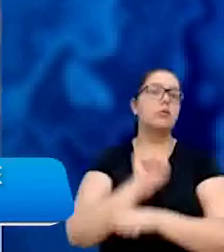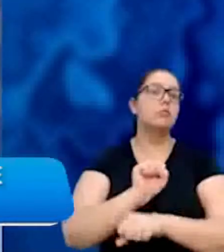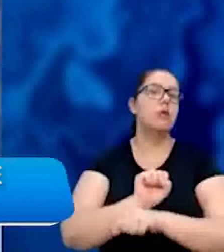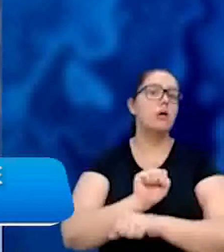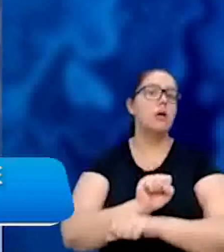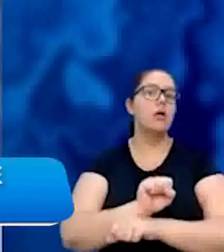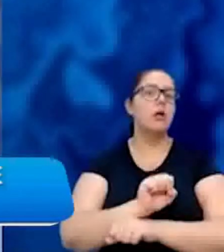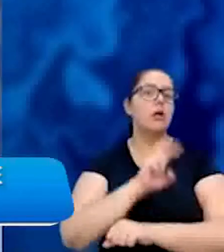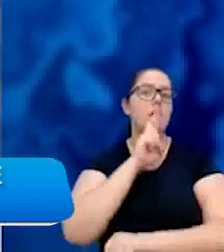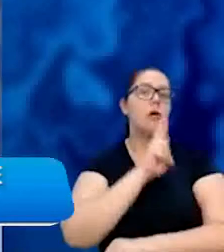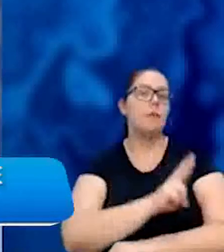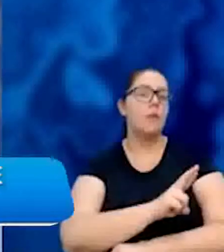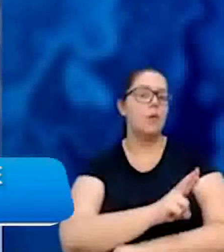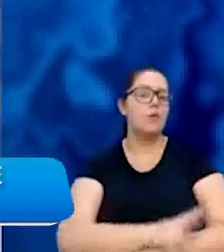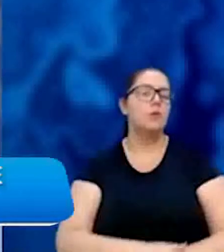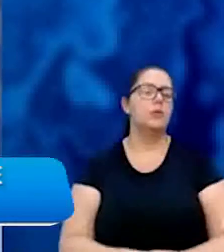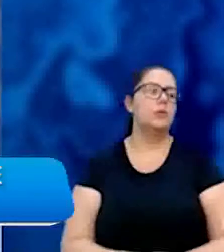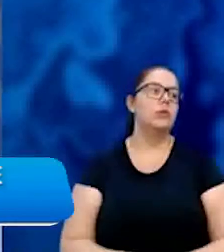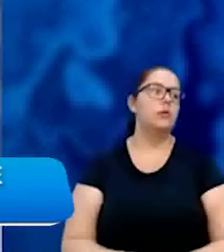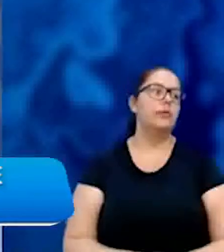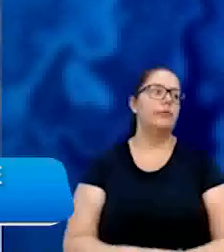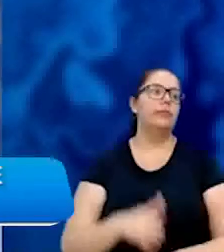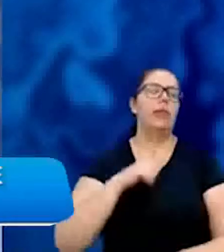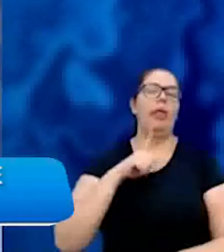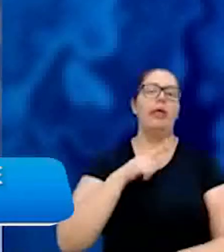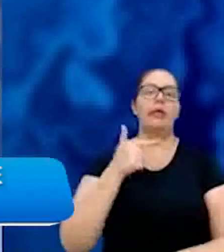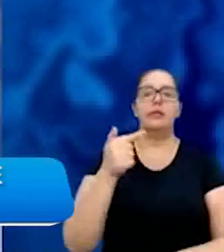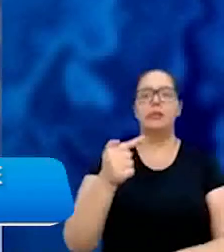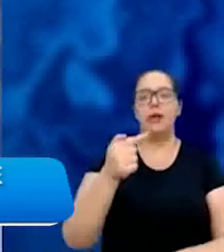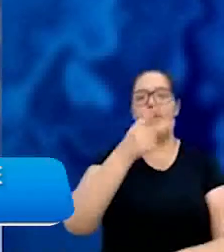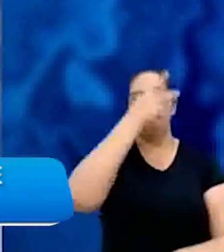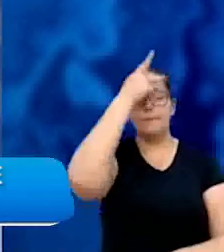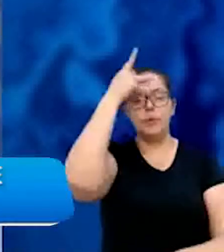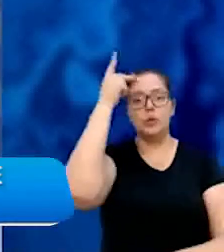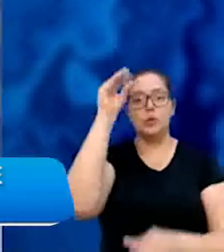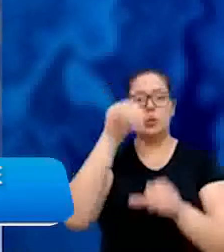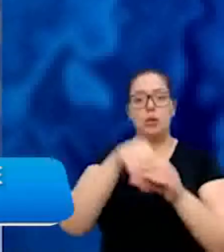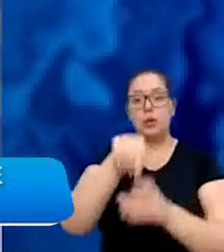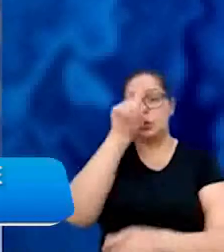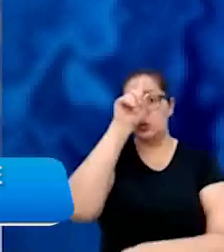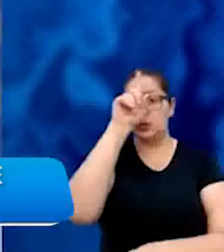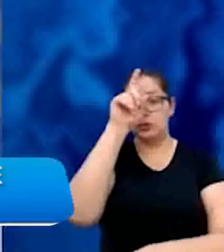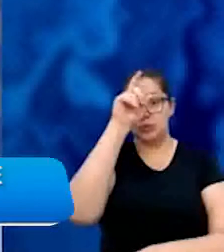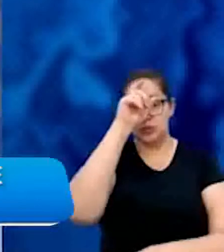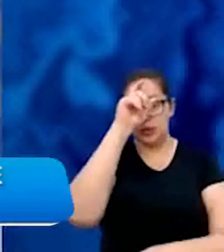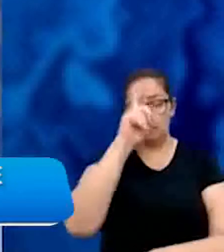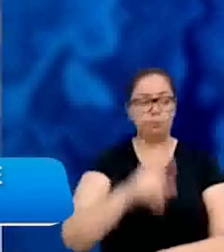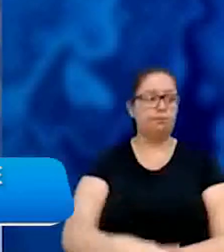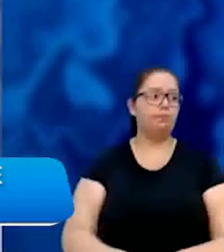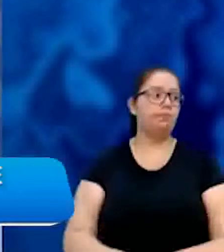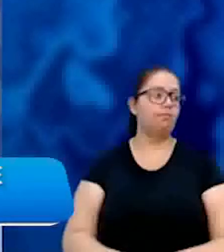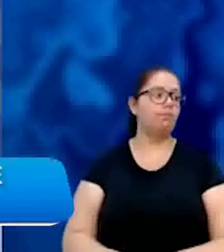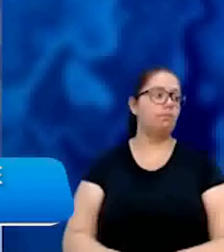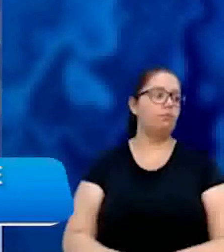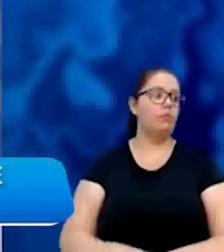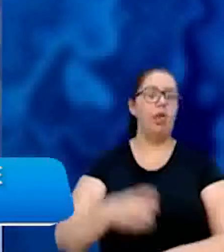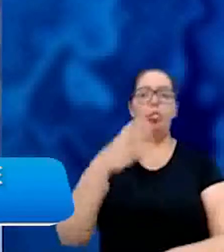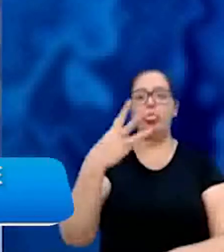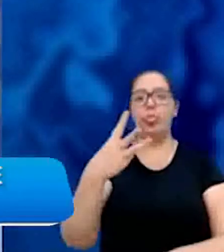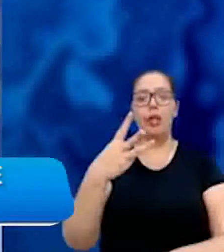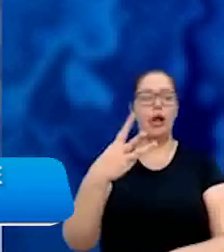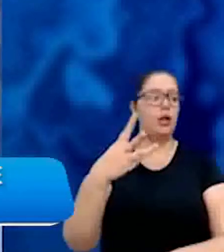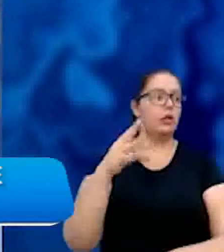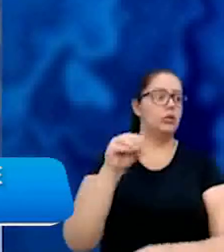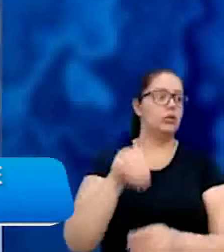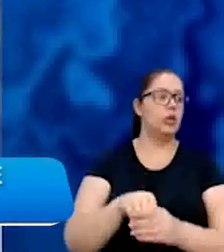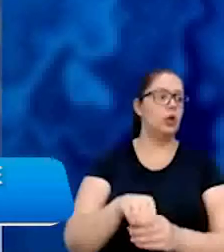internadas, né? 3 em UTI, 4 em enfermaria. Ontem tínhamos 6, hoje entrou mais uma criança, né?